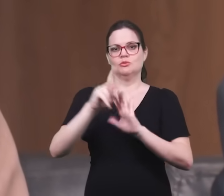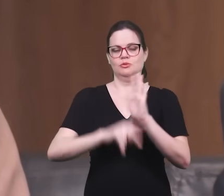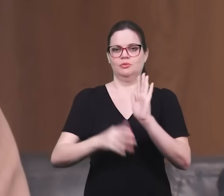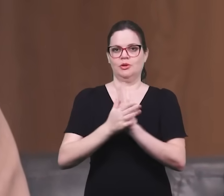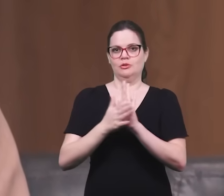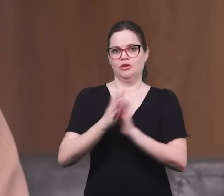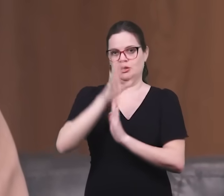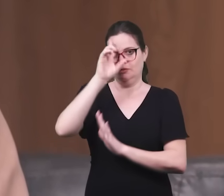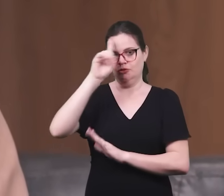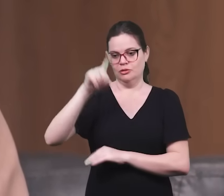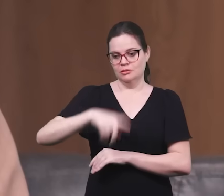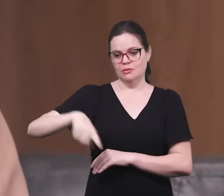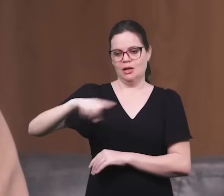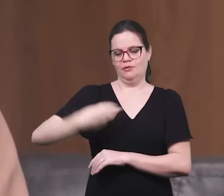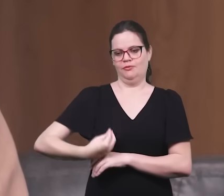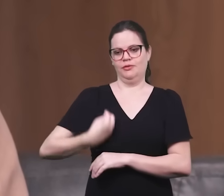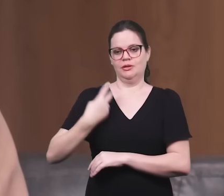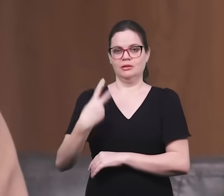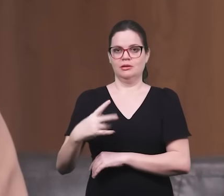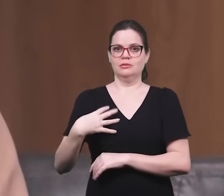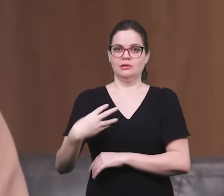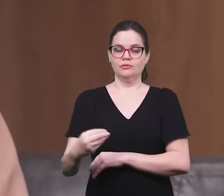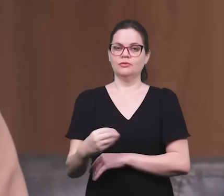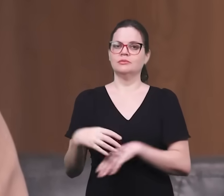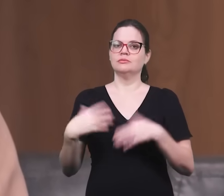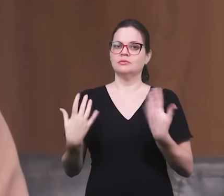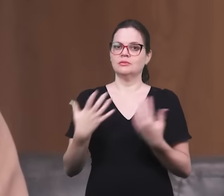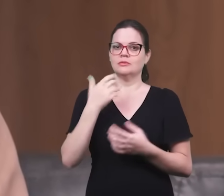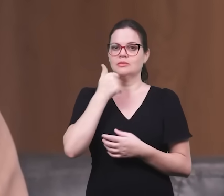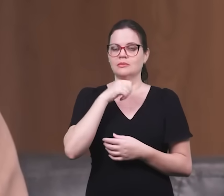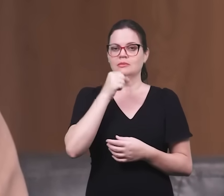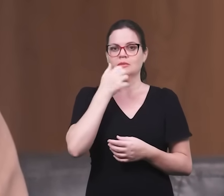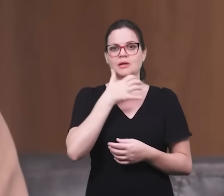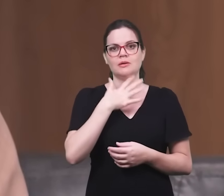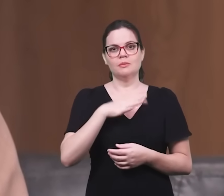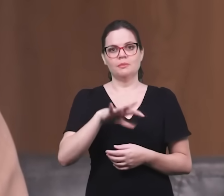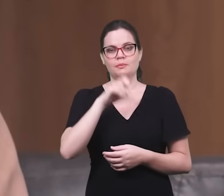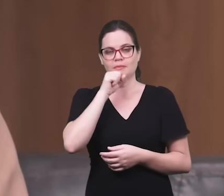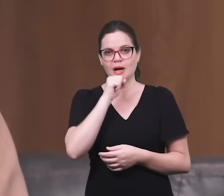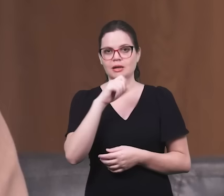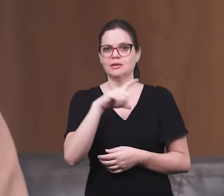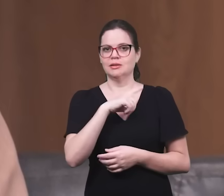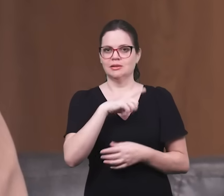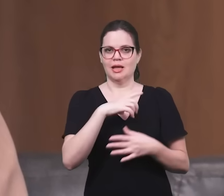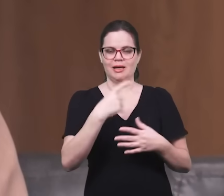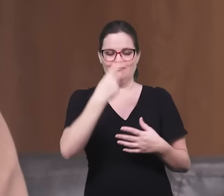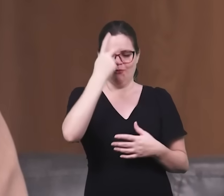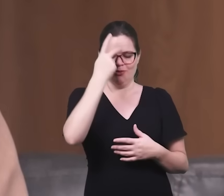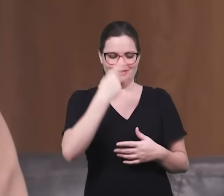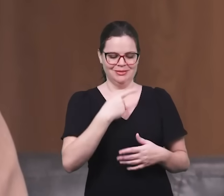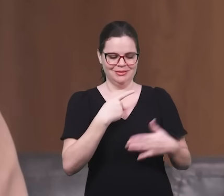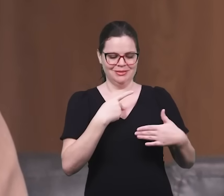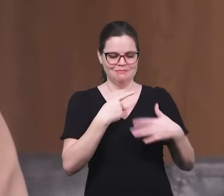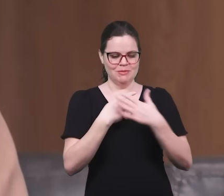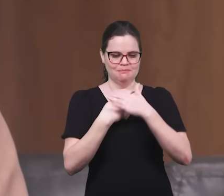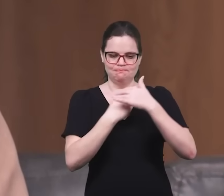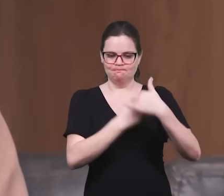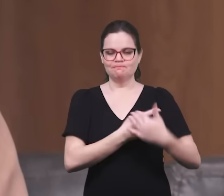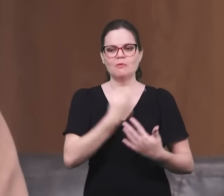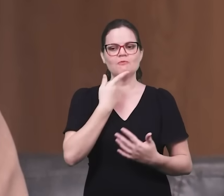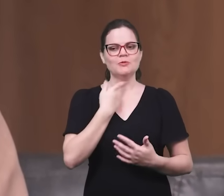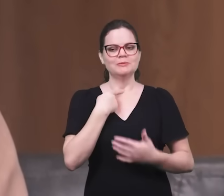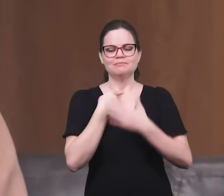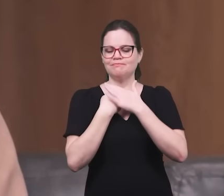pais pelo Senhor e pelos seus filhos, ela vai ter um grande preço, ela vai ter as bênçãos e